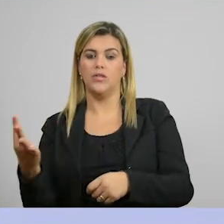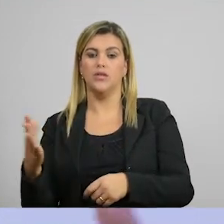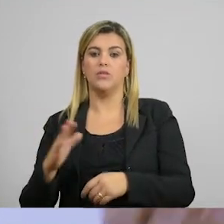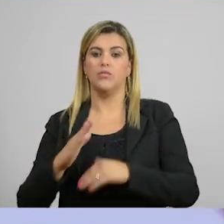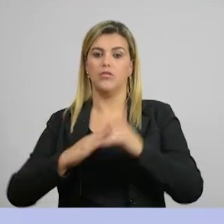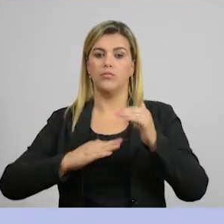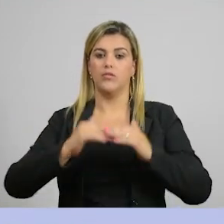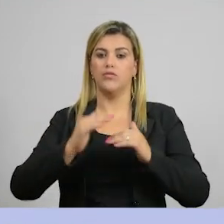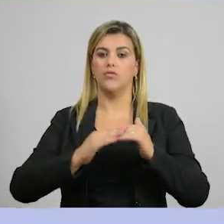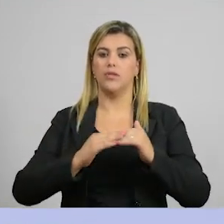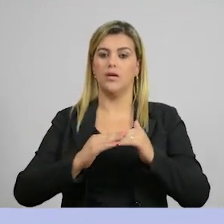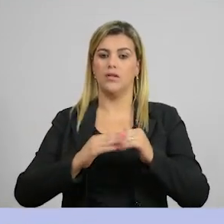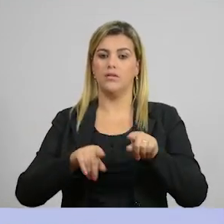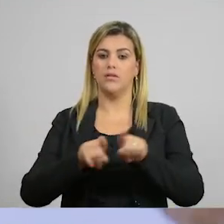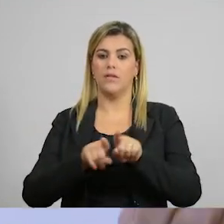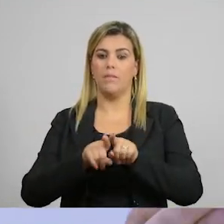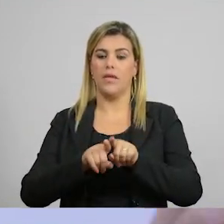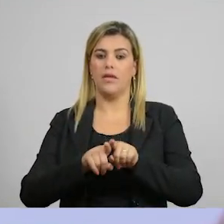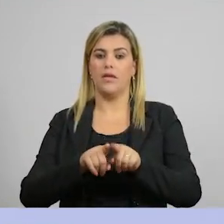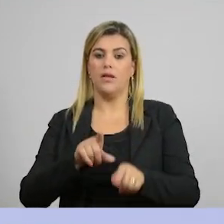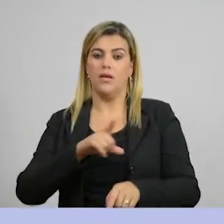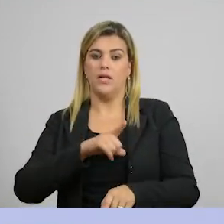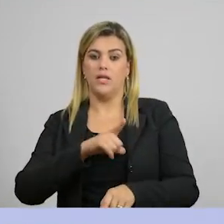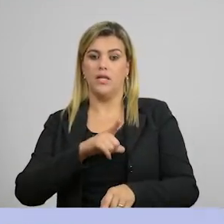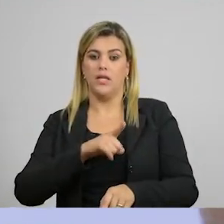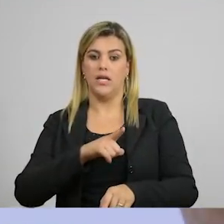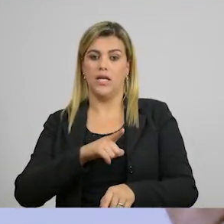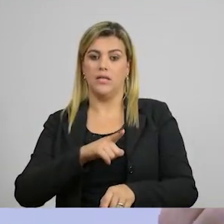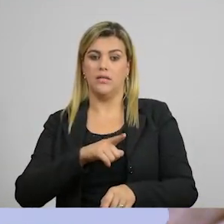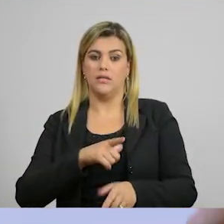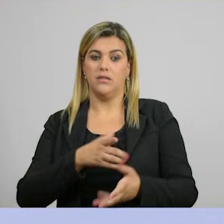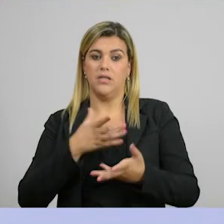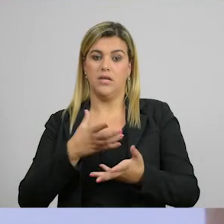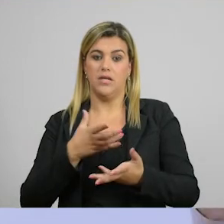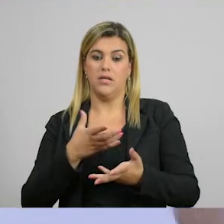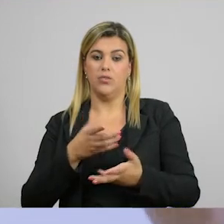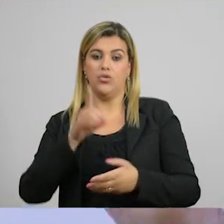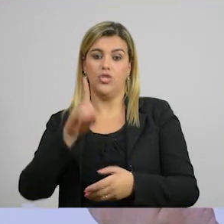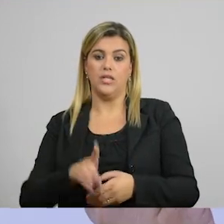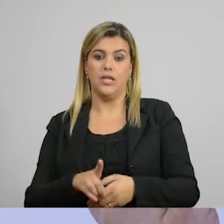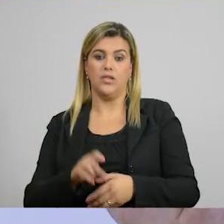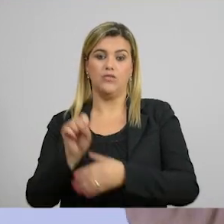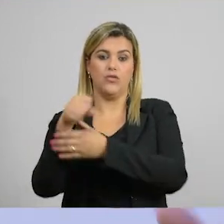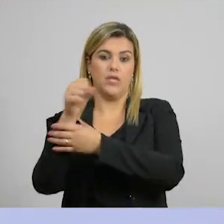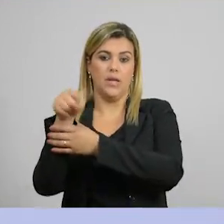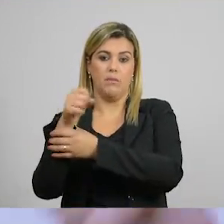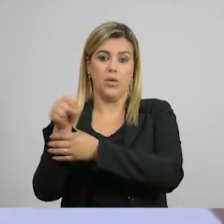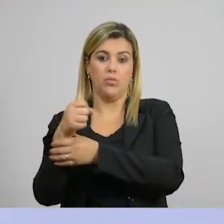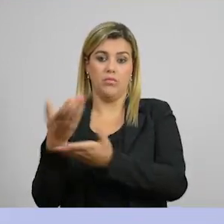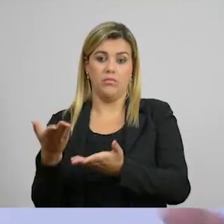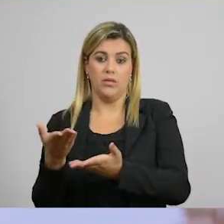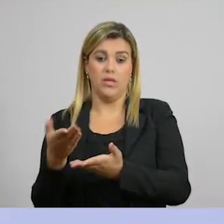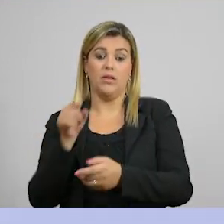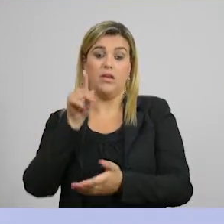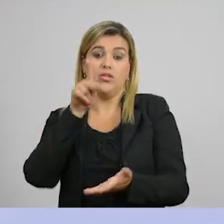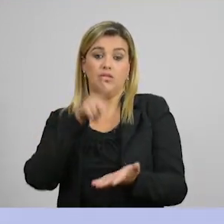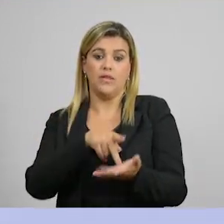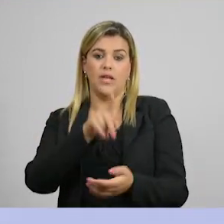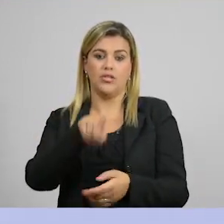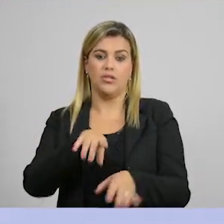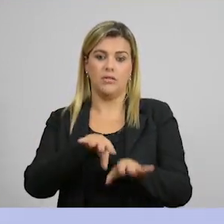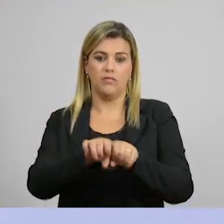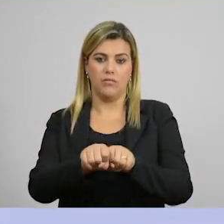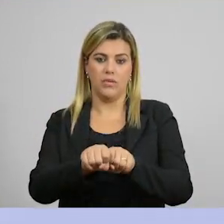precisou quantificar quantos seríamos e dentre aqueles que se reivindicavam fisioterapeutas, quem de fato